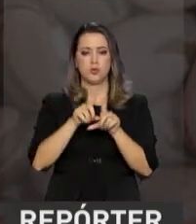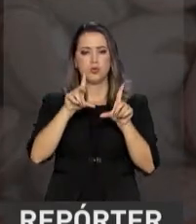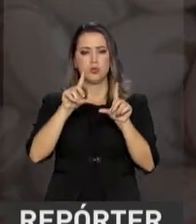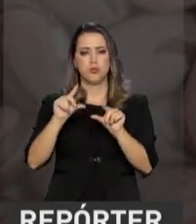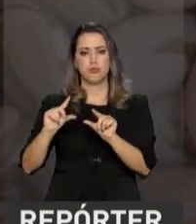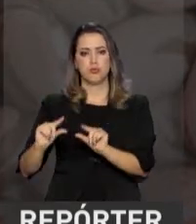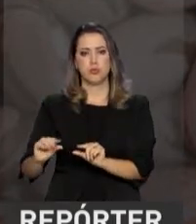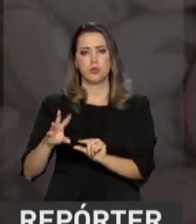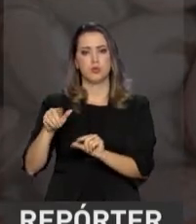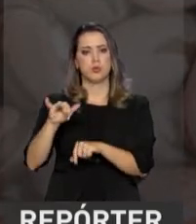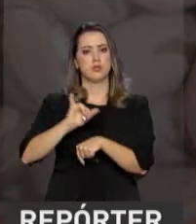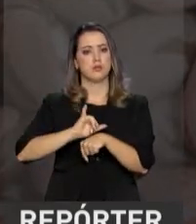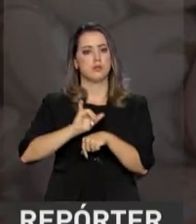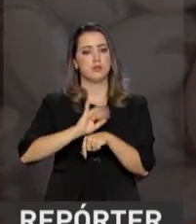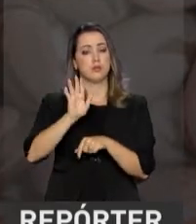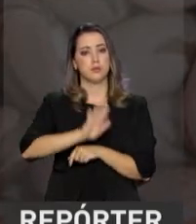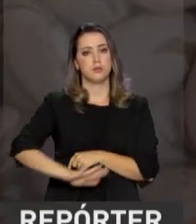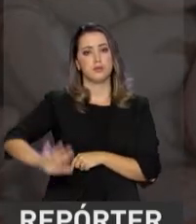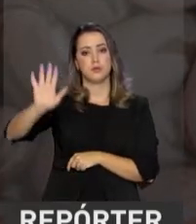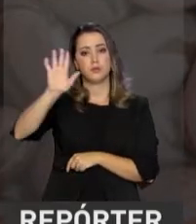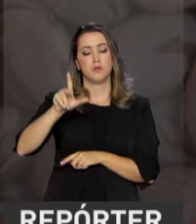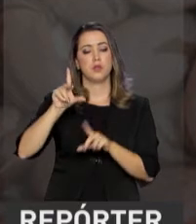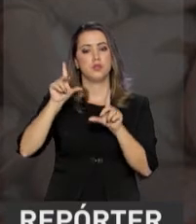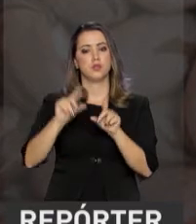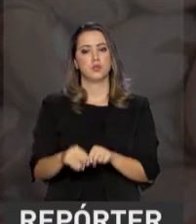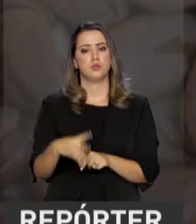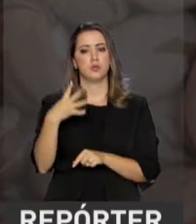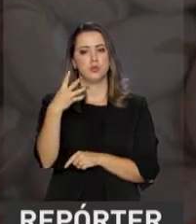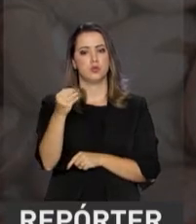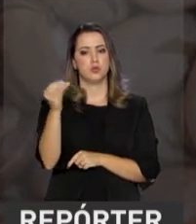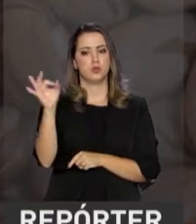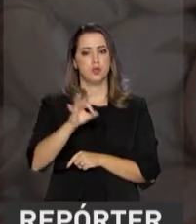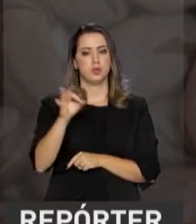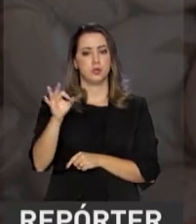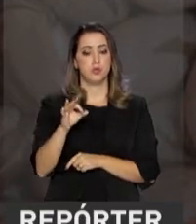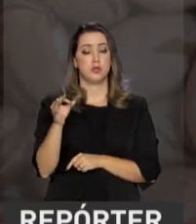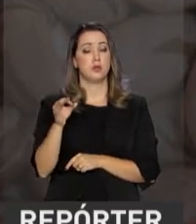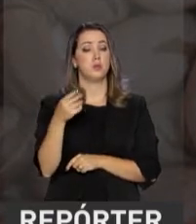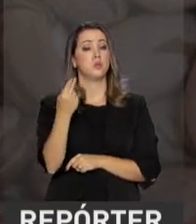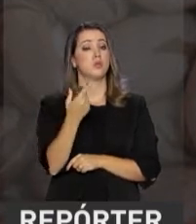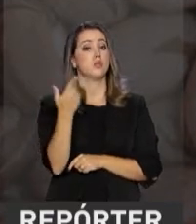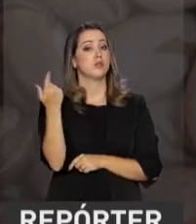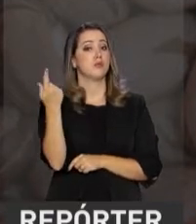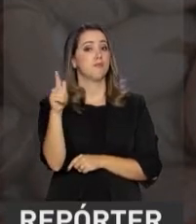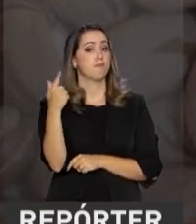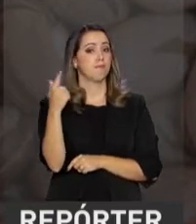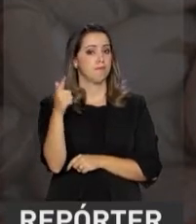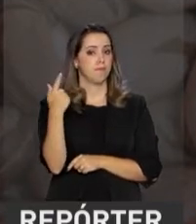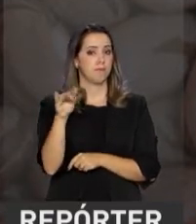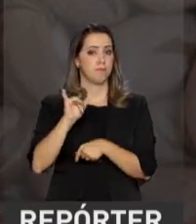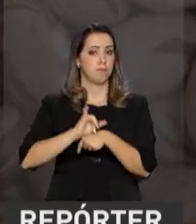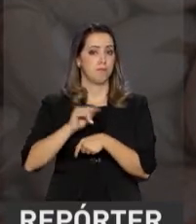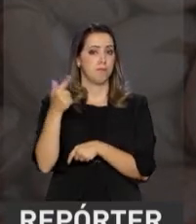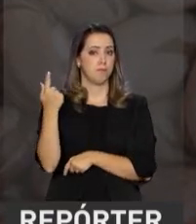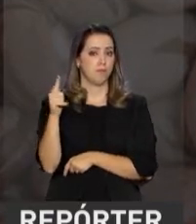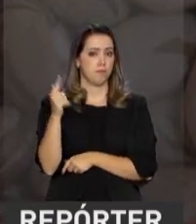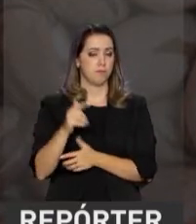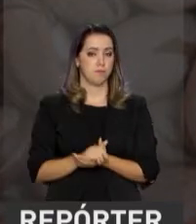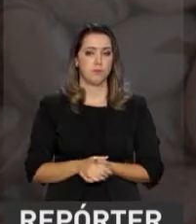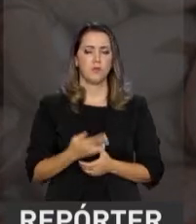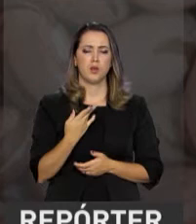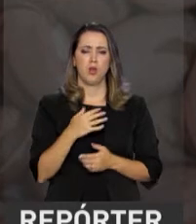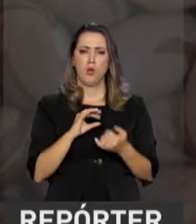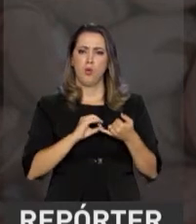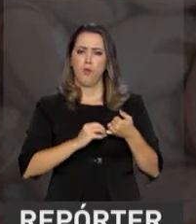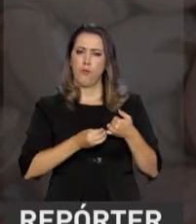as capitais pesquisadas e redução de até 40%, como foi o caso de Goiânia, capital de Goiás. E o